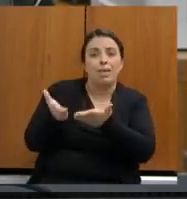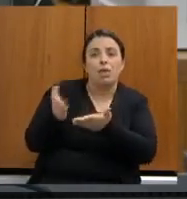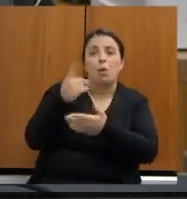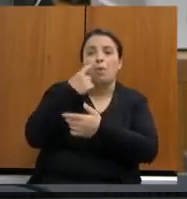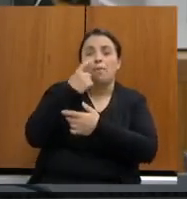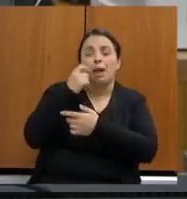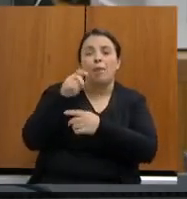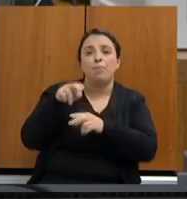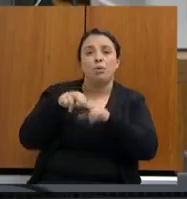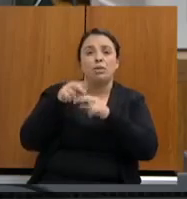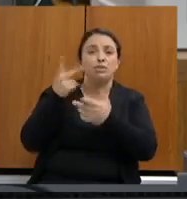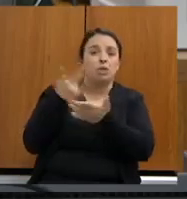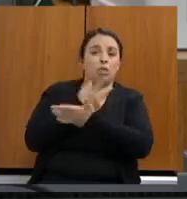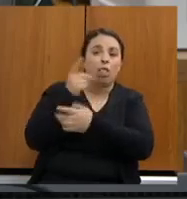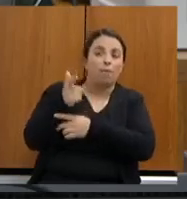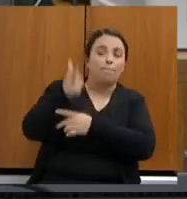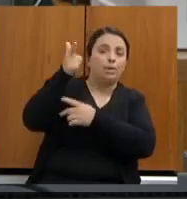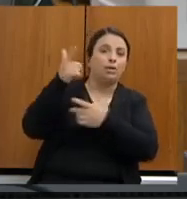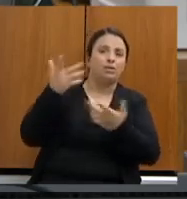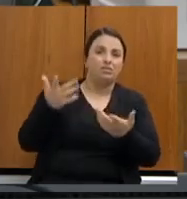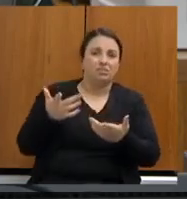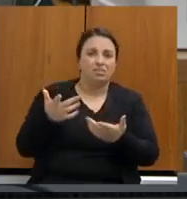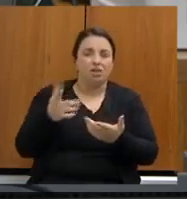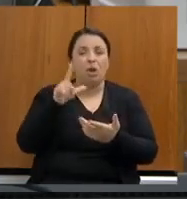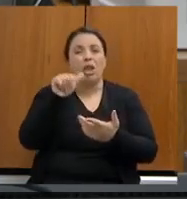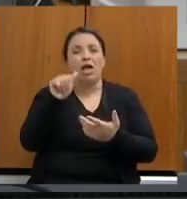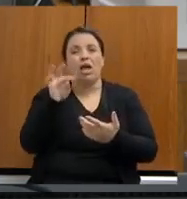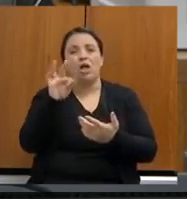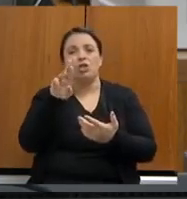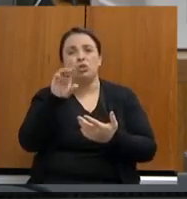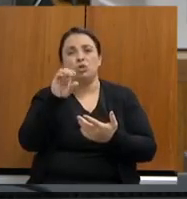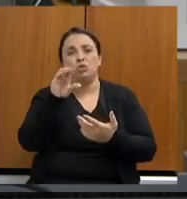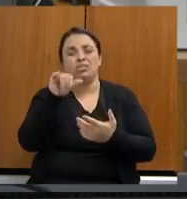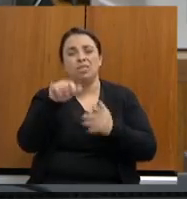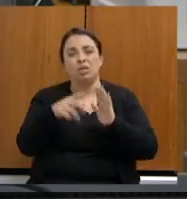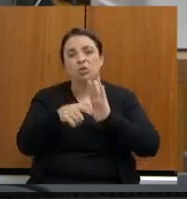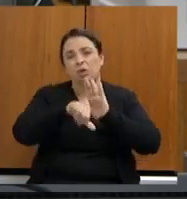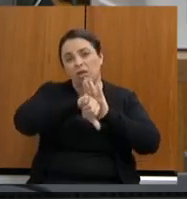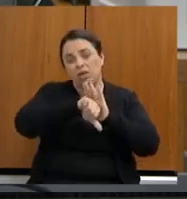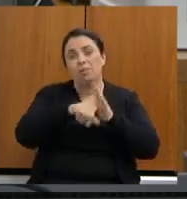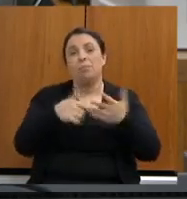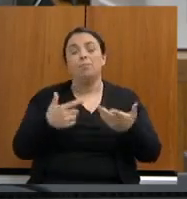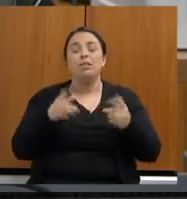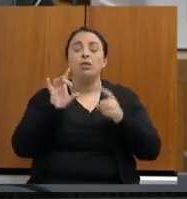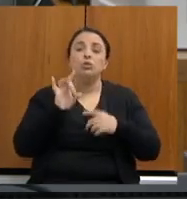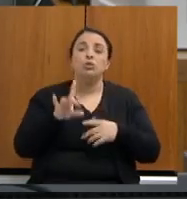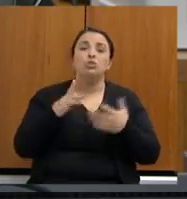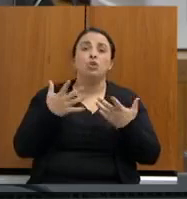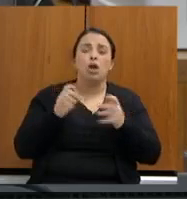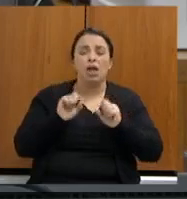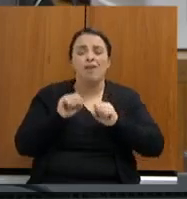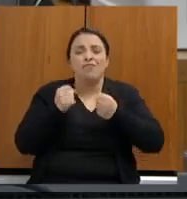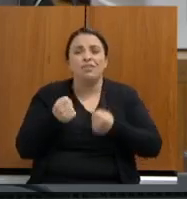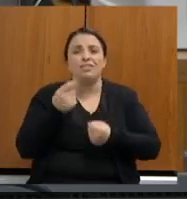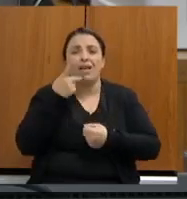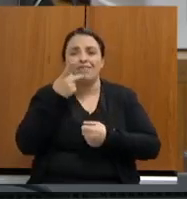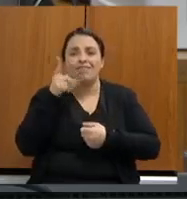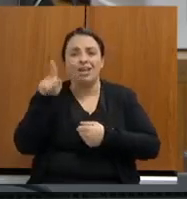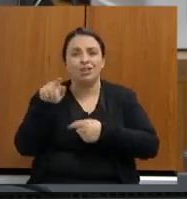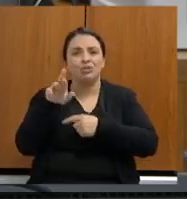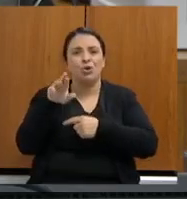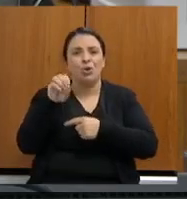de um é tão só reforçar o apelo do deputado Deputado Sargento de conhecer uma posição de